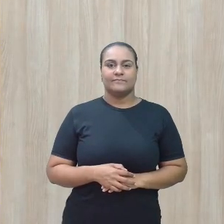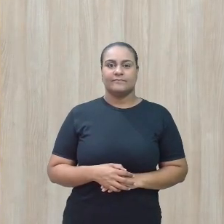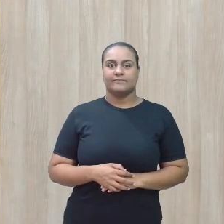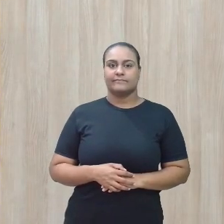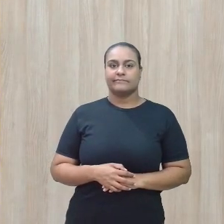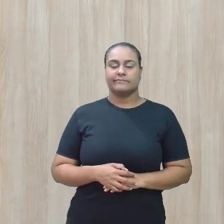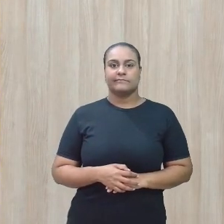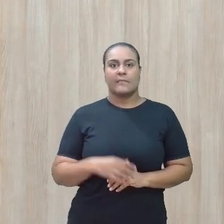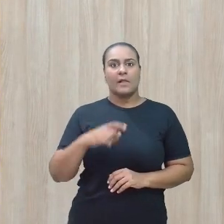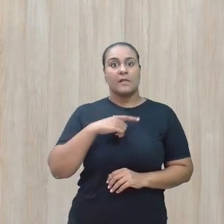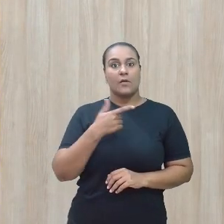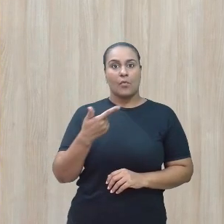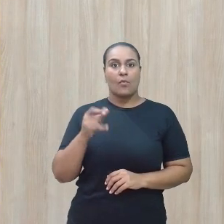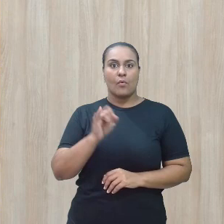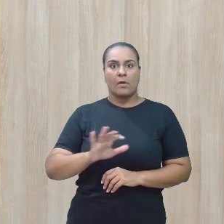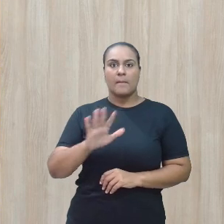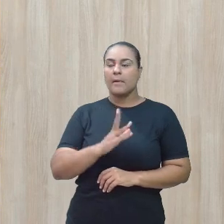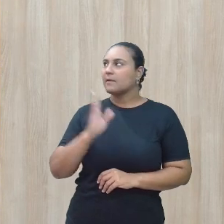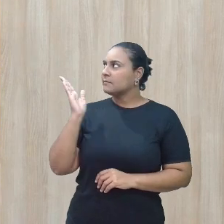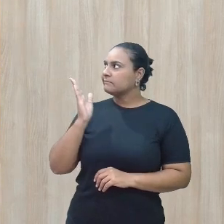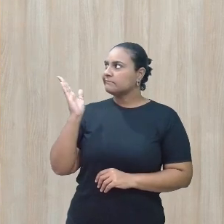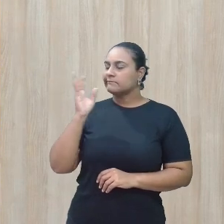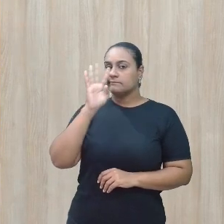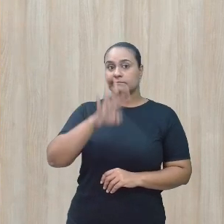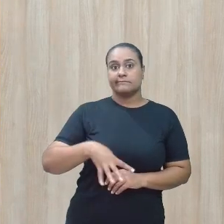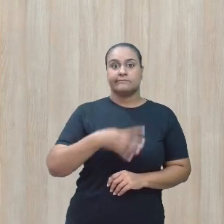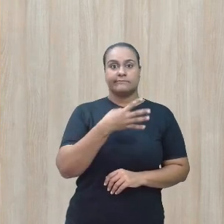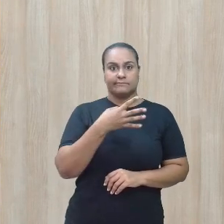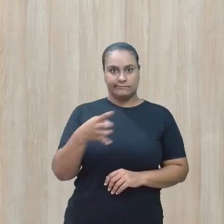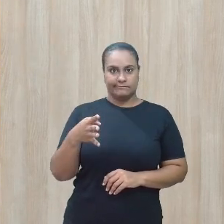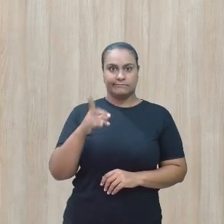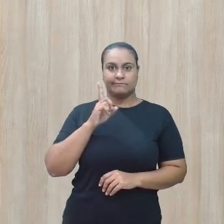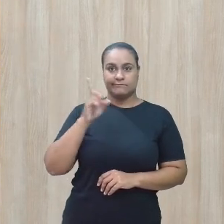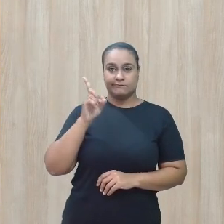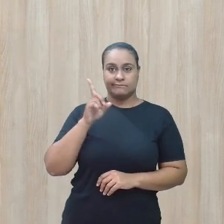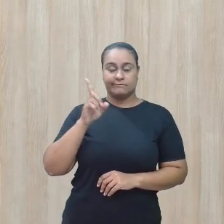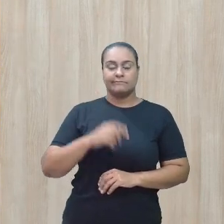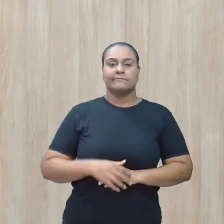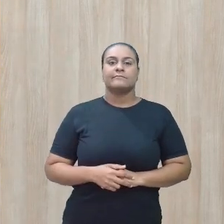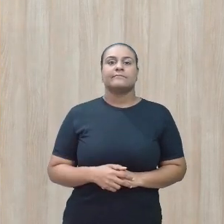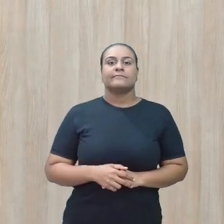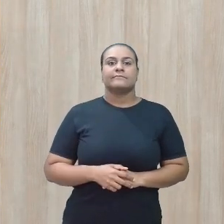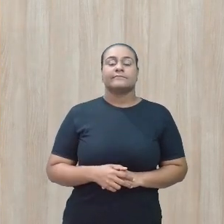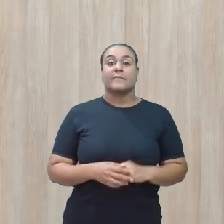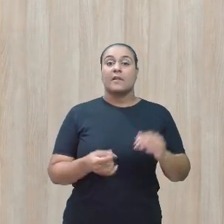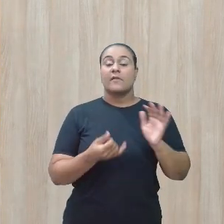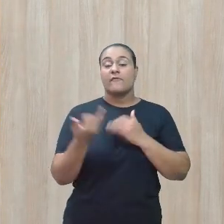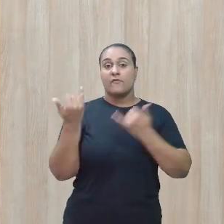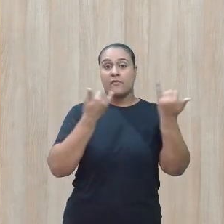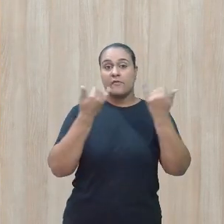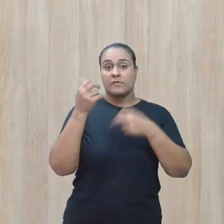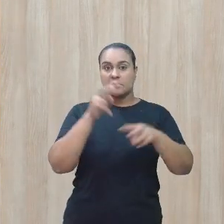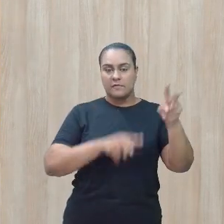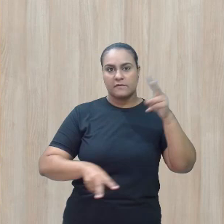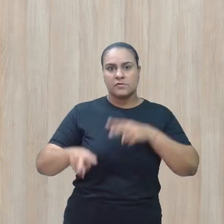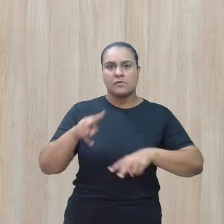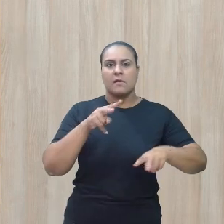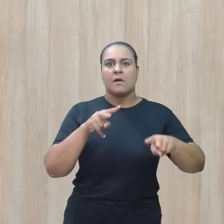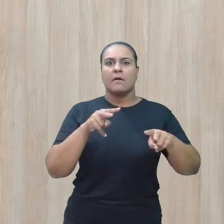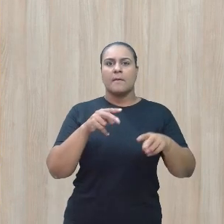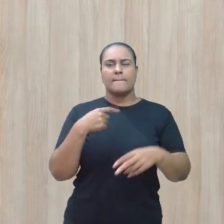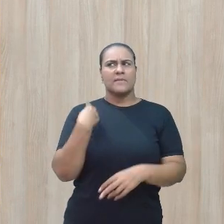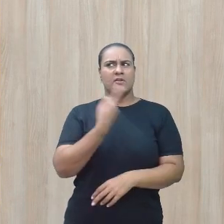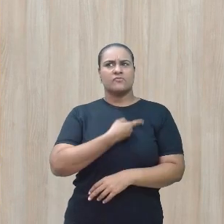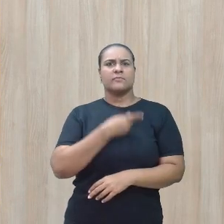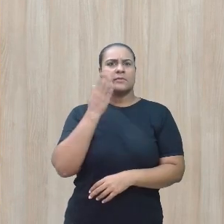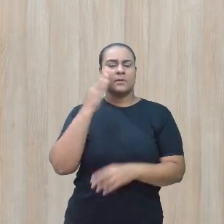Aqui a gente vai ver agora outro tipo de tabela, a tabela de dupla entrada. No caso aqui eu trouxe uma informação visual inicialmente, para a gente poder